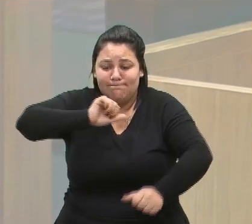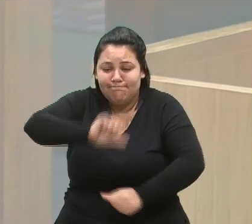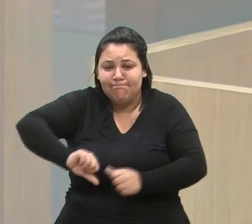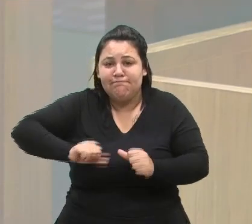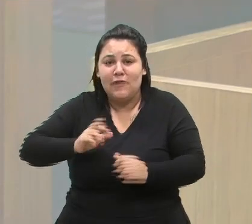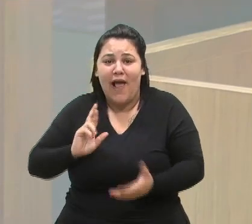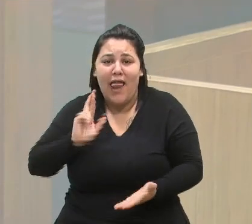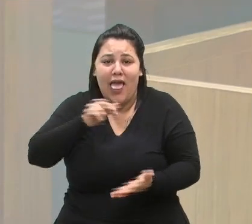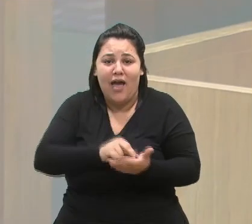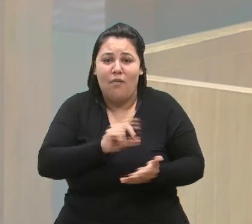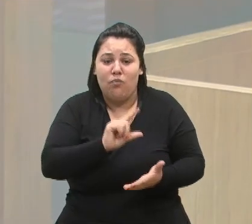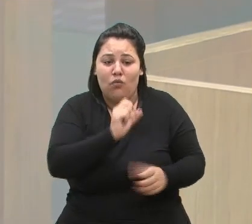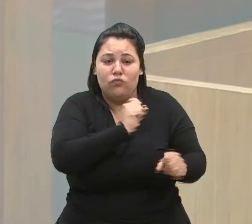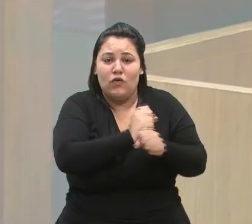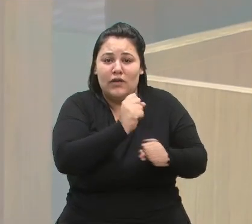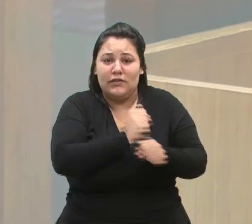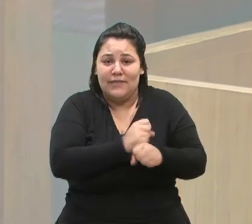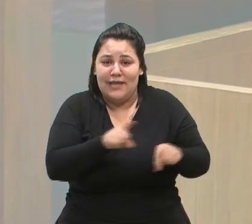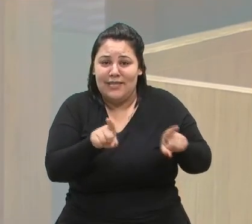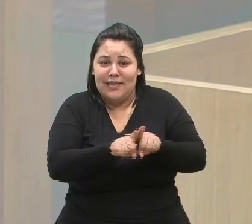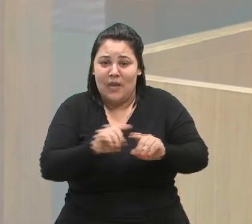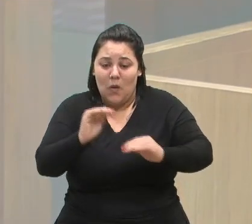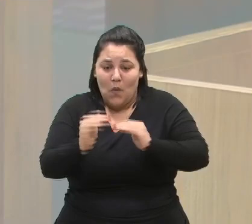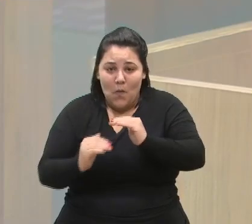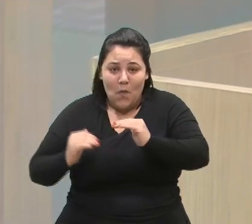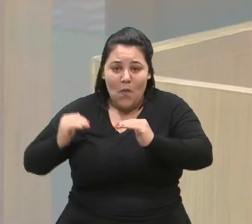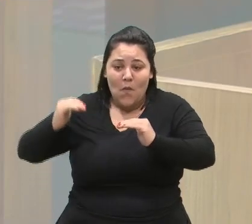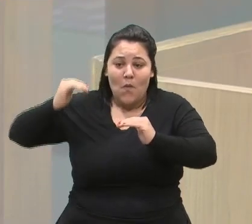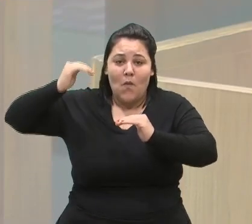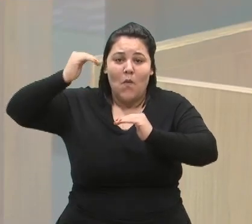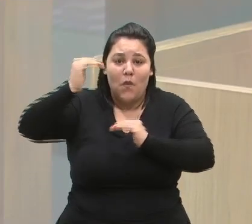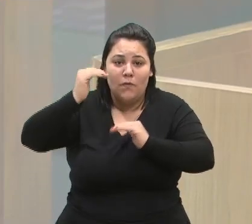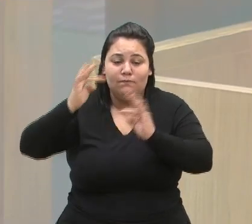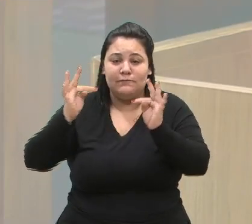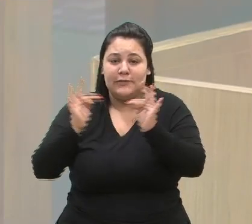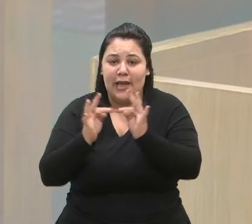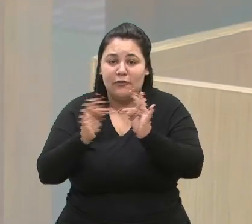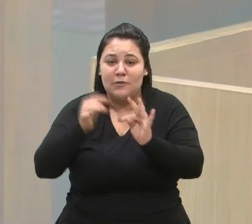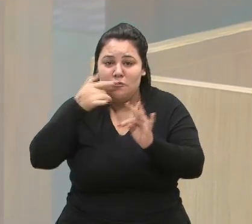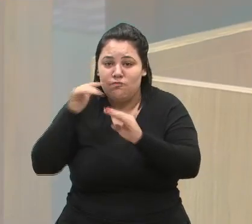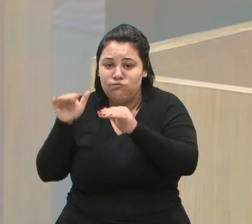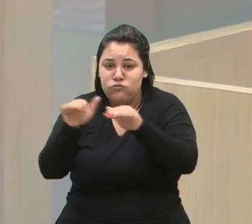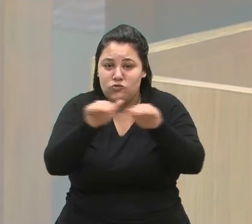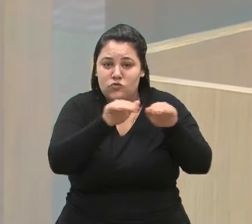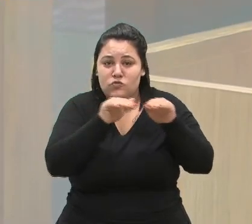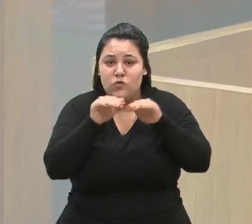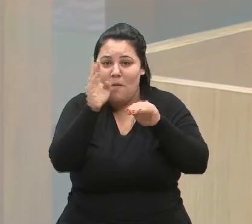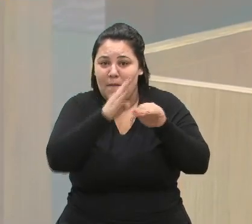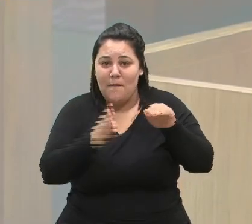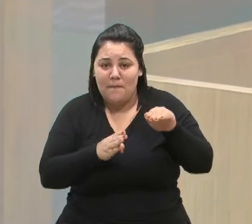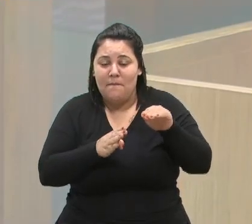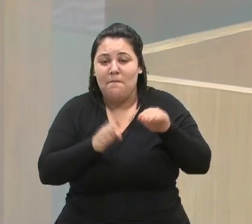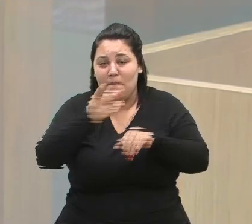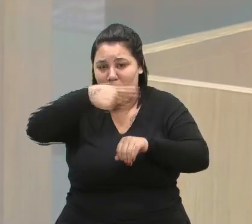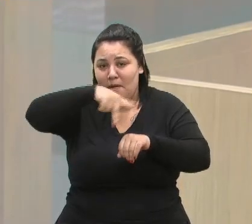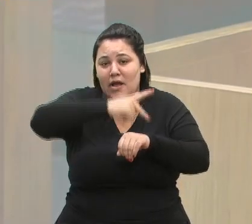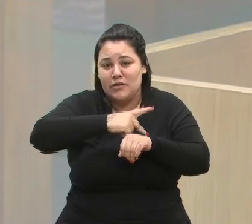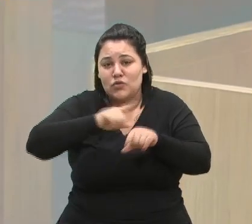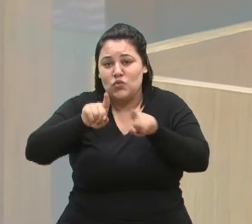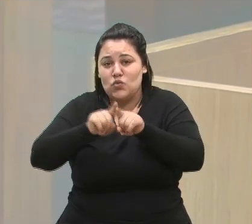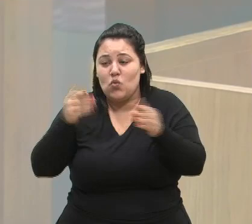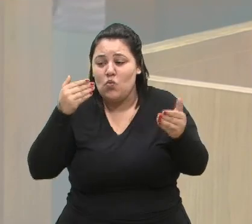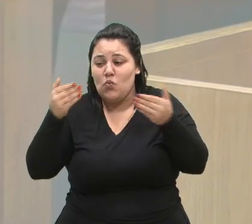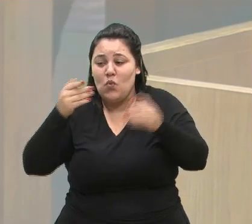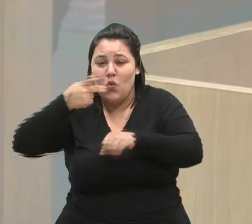em poucos anos, dar um salto no ensino técnico para se igualar a nações desenvolvidas. A meta do programa